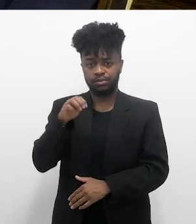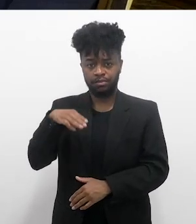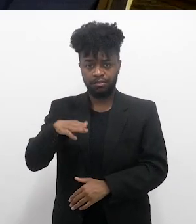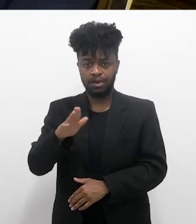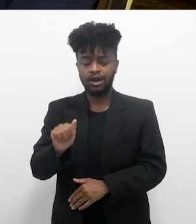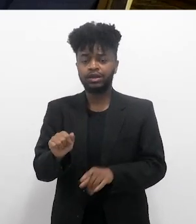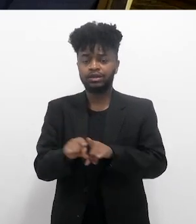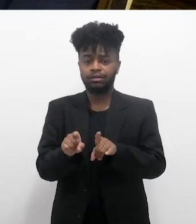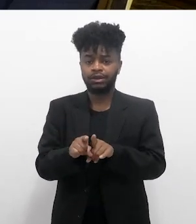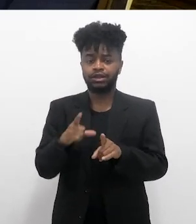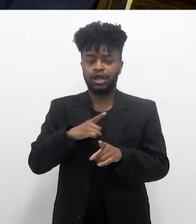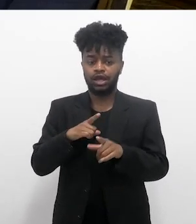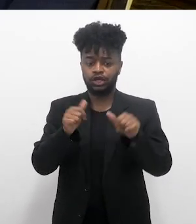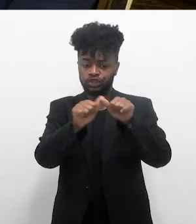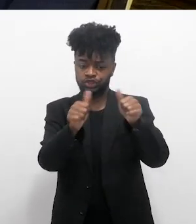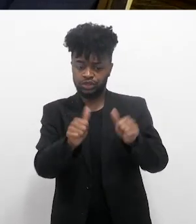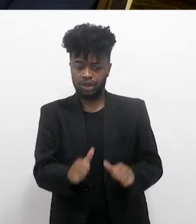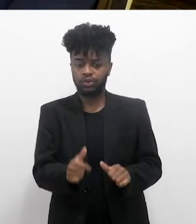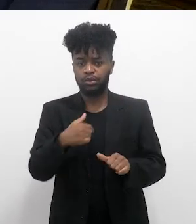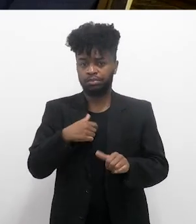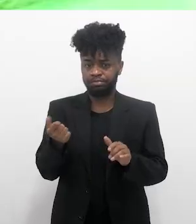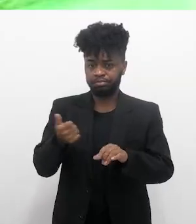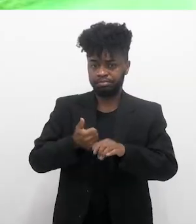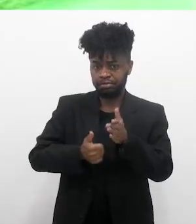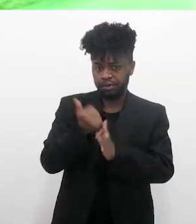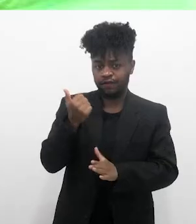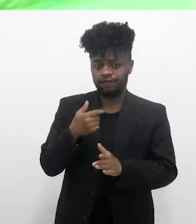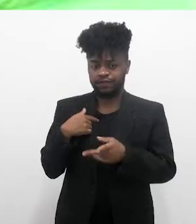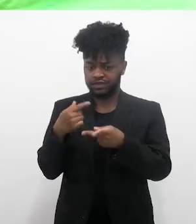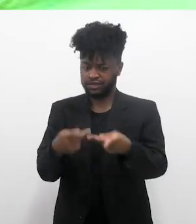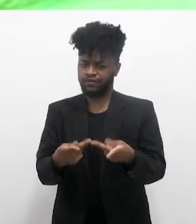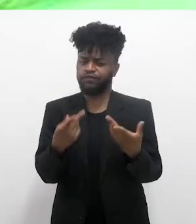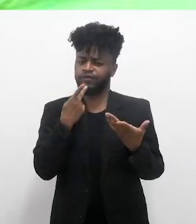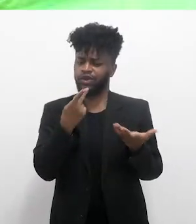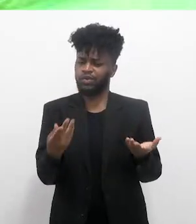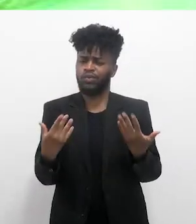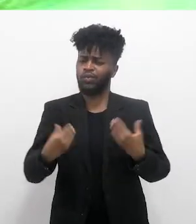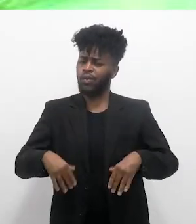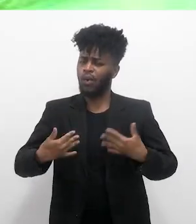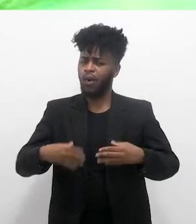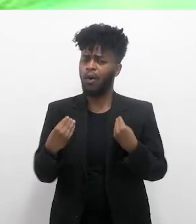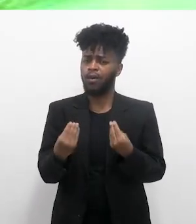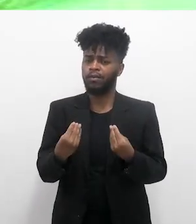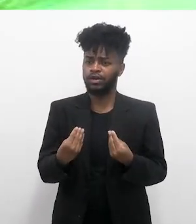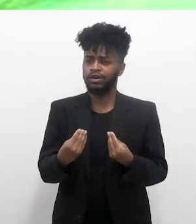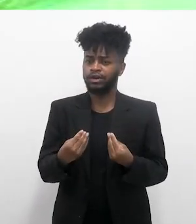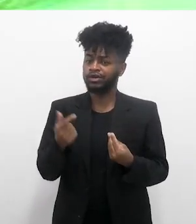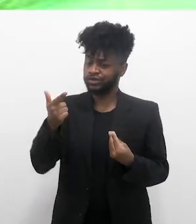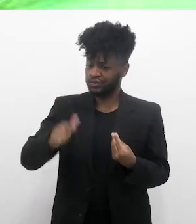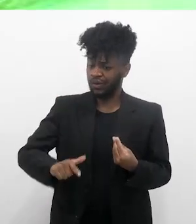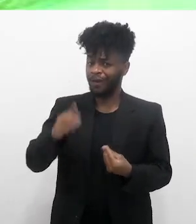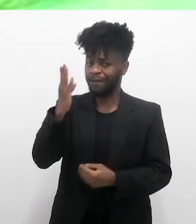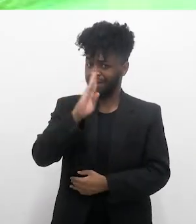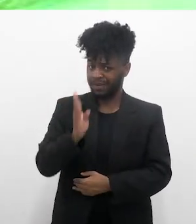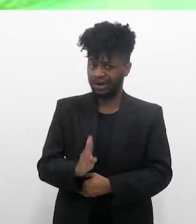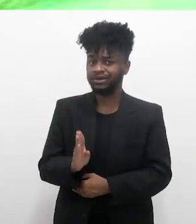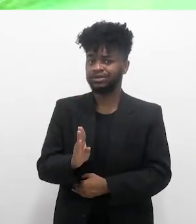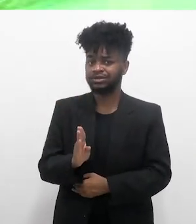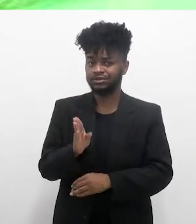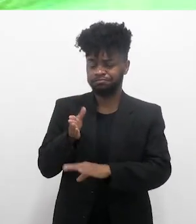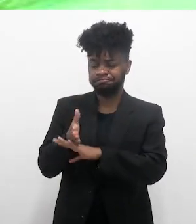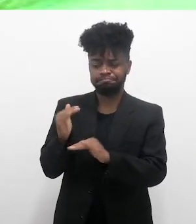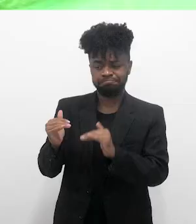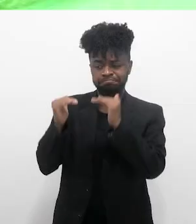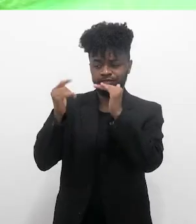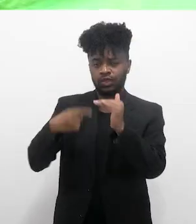estádio do Kashima. Quando eu estive pela primeira vez no Japão, eu vi aquilo, eu falei, rapaz, mais um brasileiro enobrecendo o